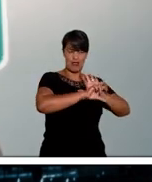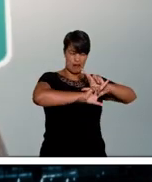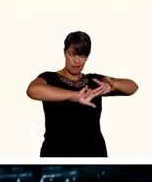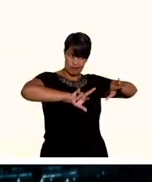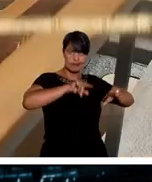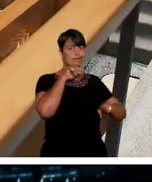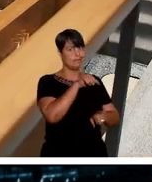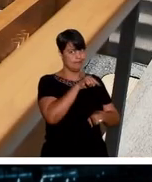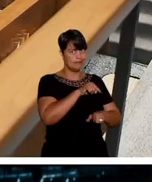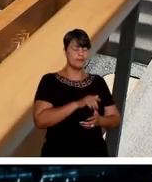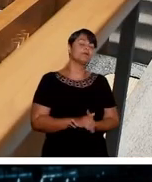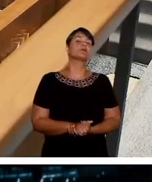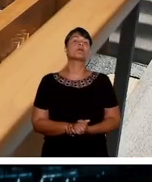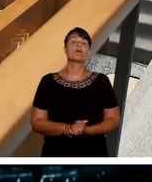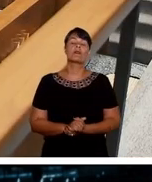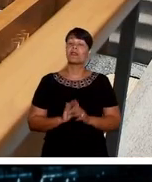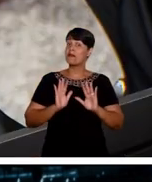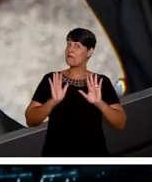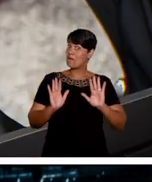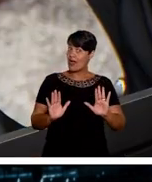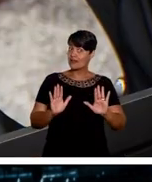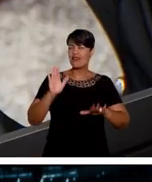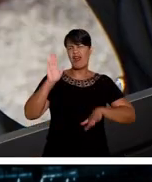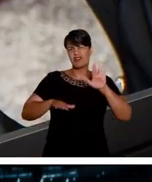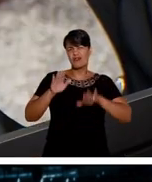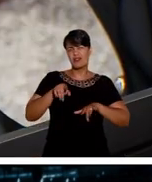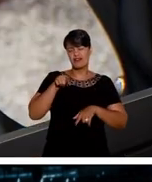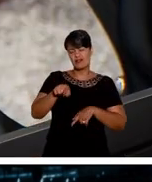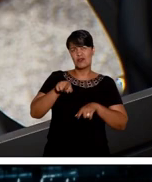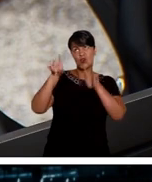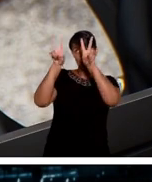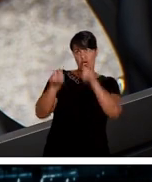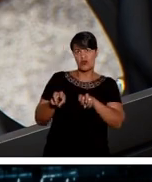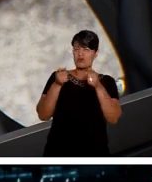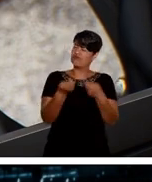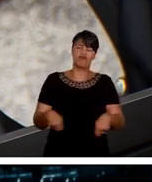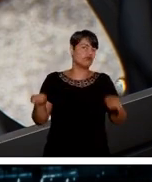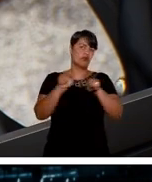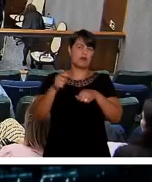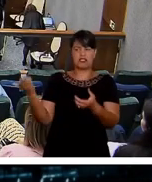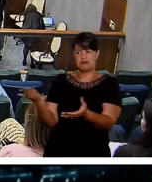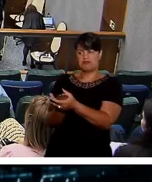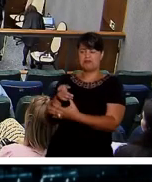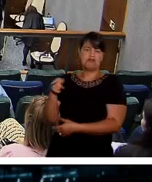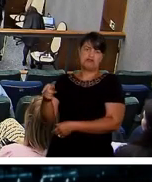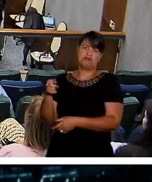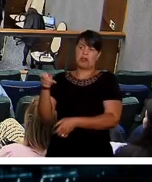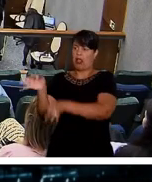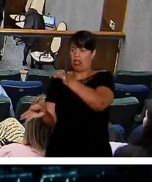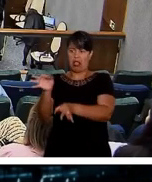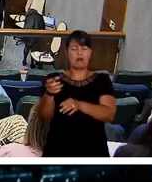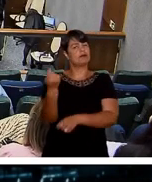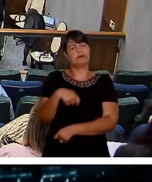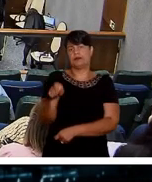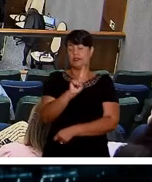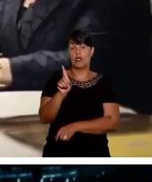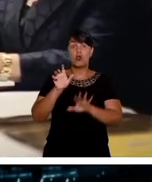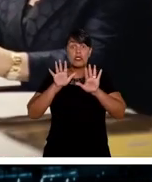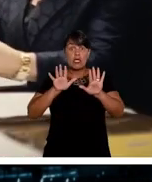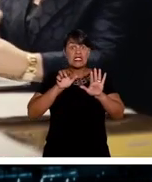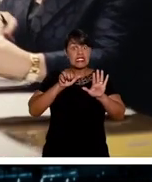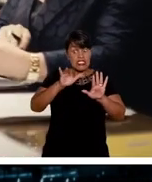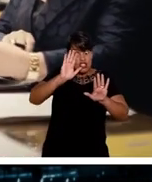geral. Mas nem todos os casos precisam passar pelos órgãos julgadores. Quando o processo se refere a